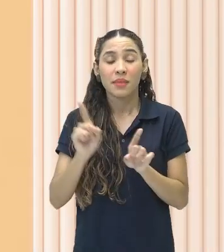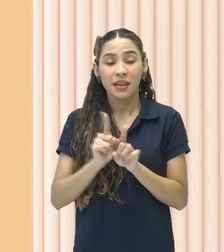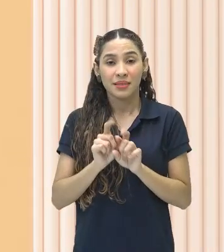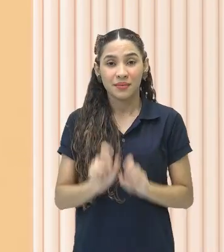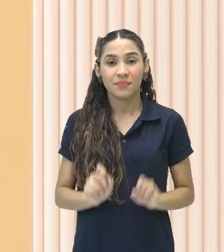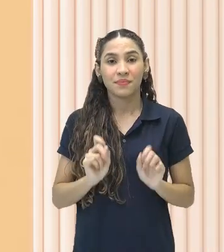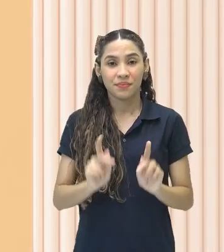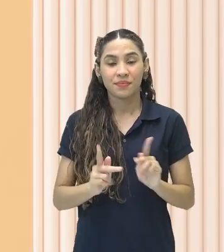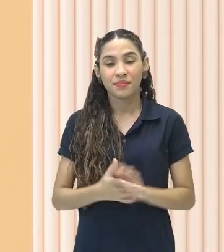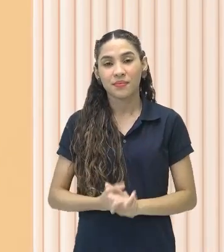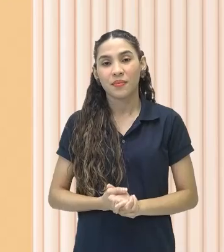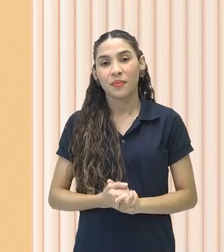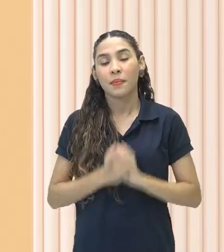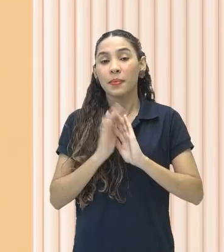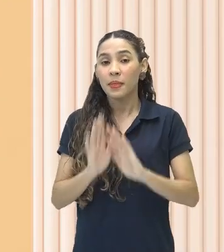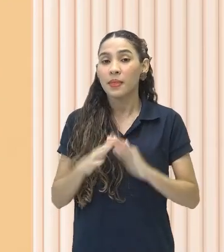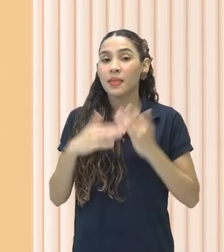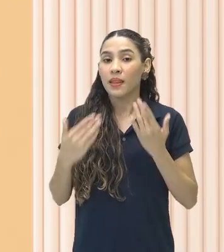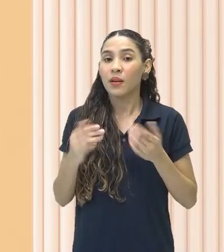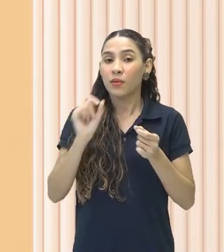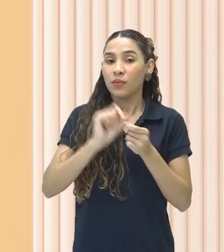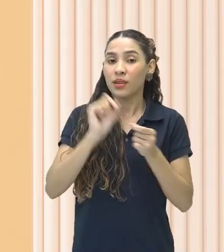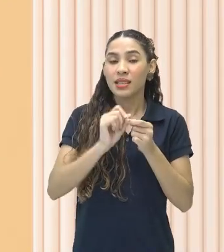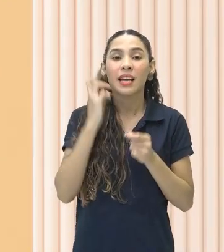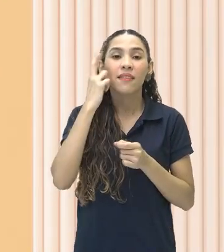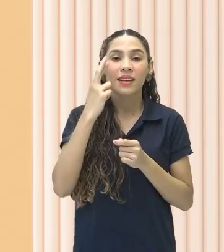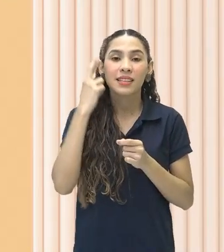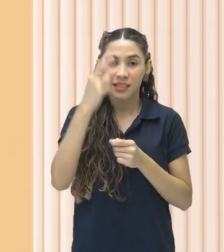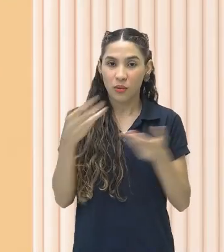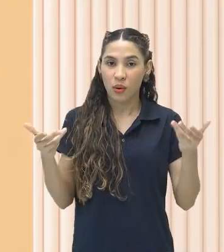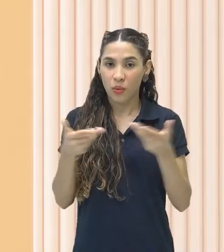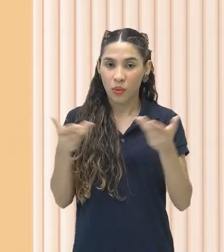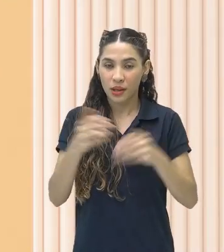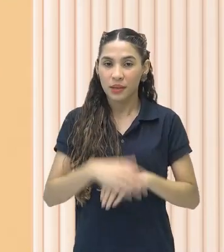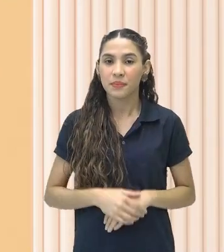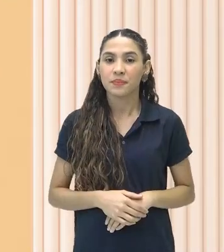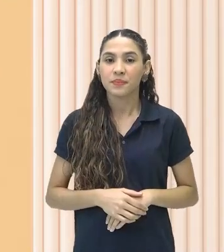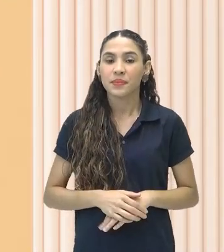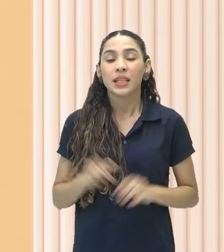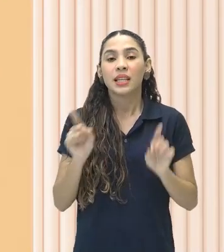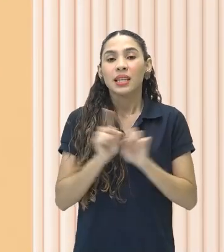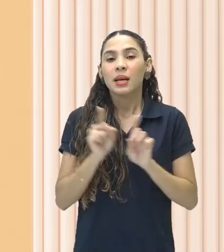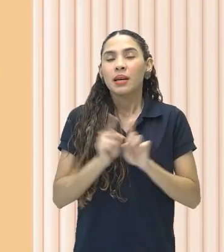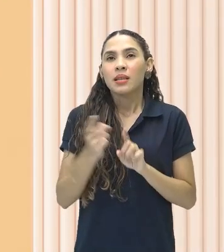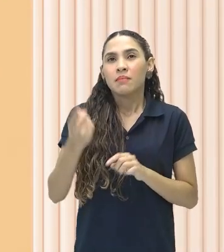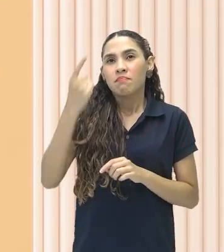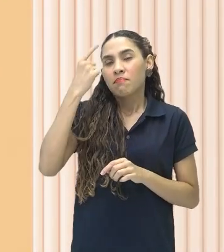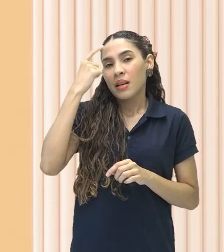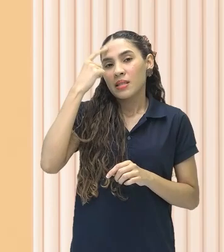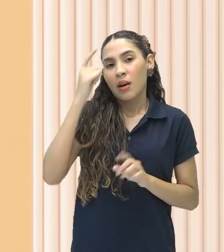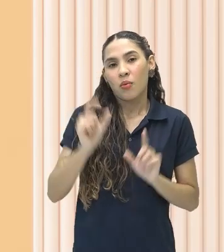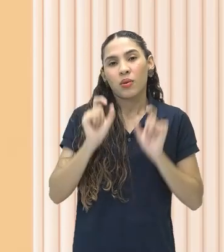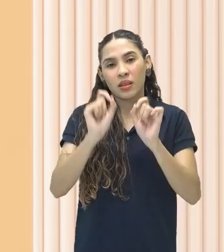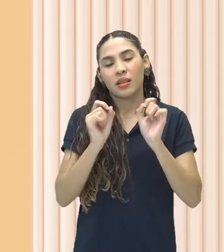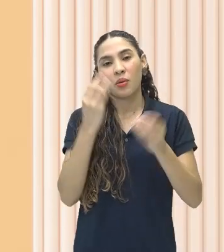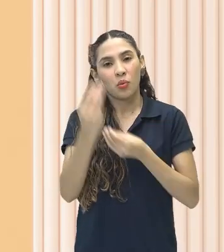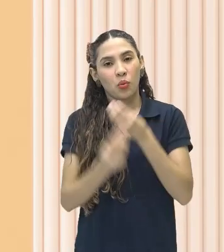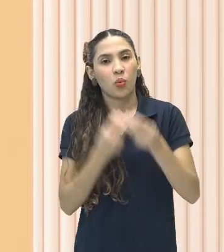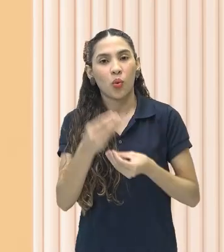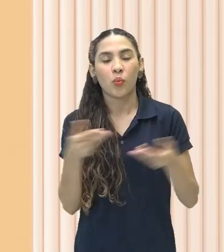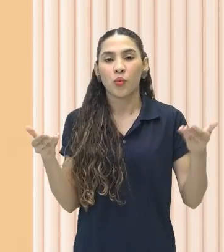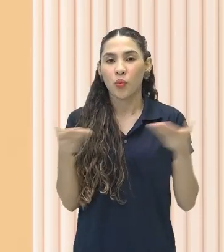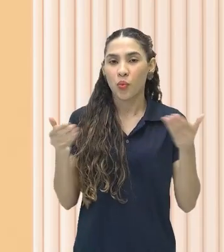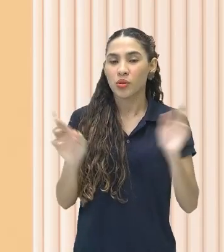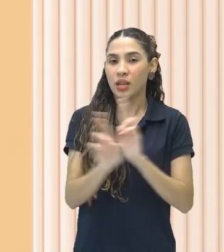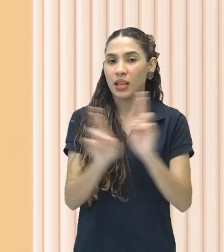Tá bom? Então, é nesse sentido que a gente vai fazer a nossa reflexão aqui, e pensando como é que se dá hoje